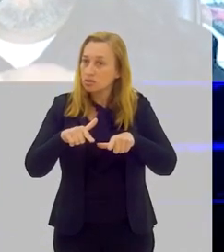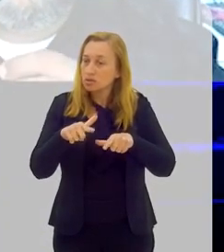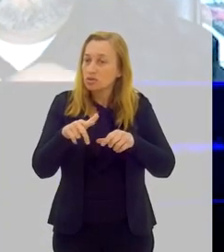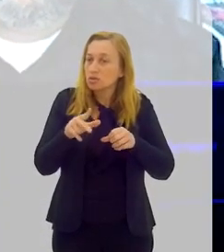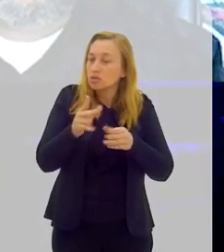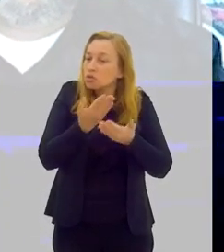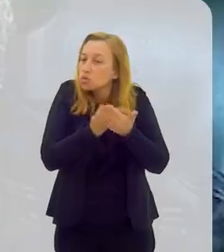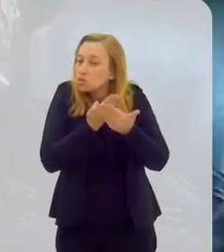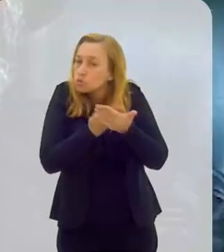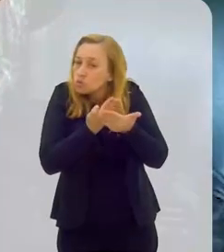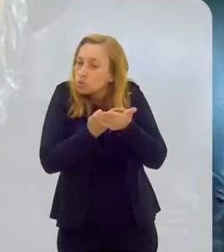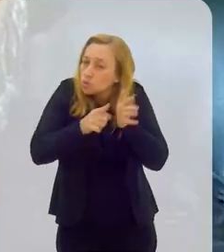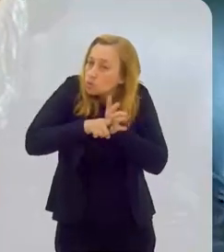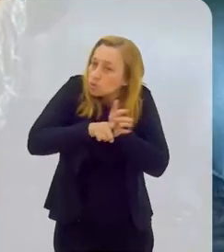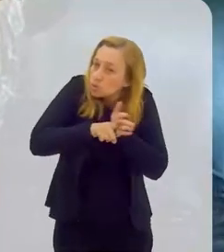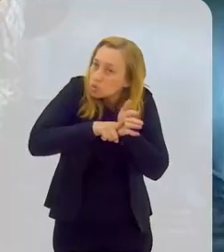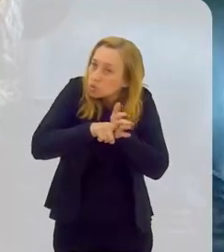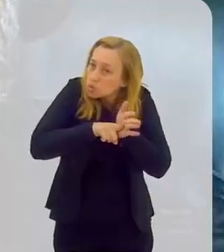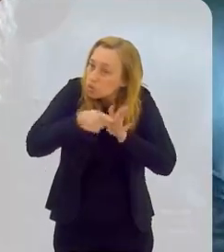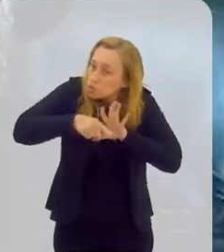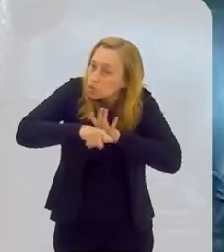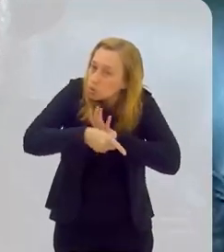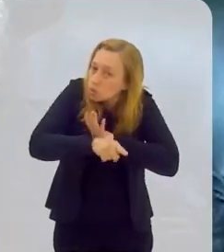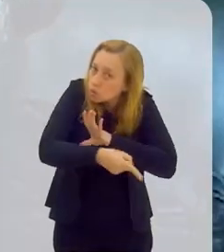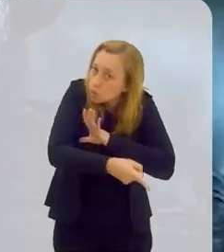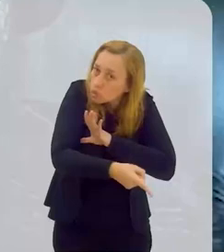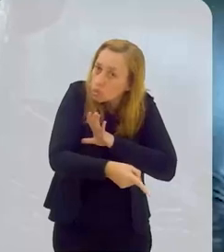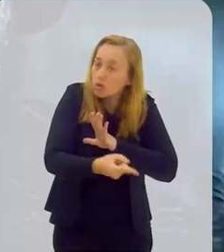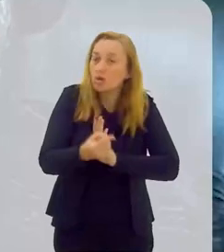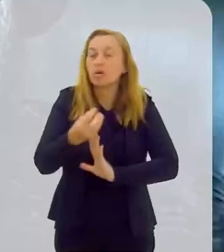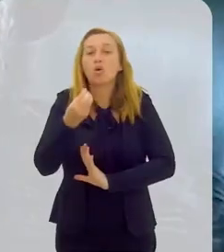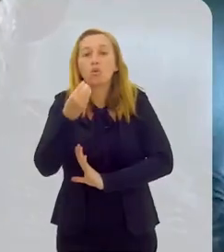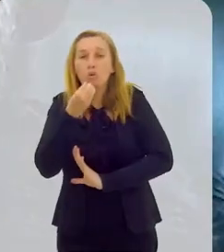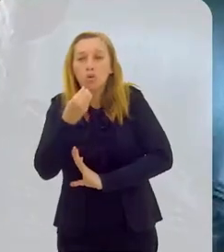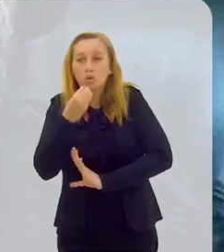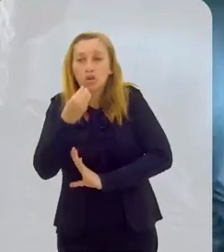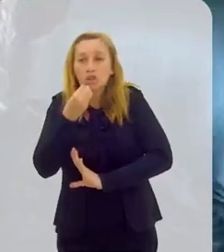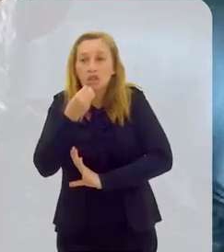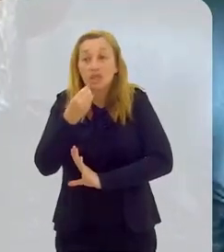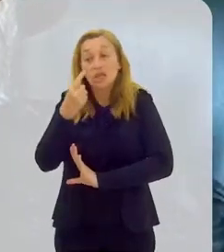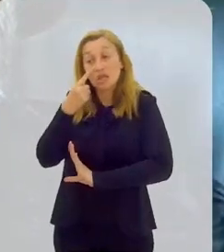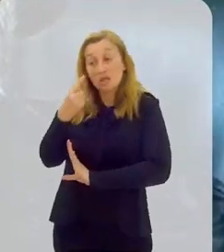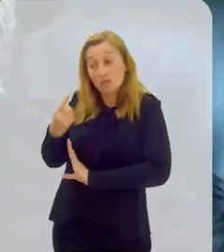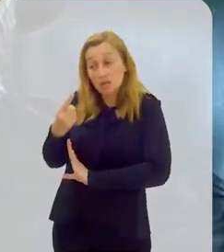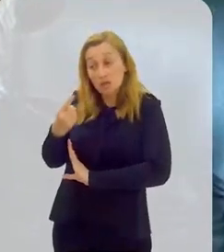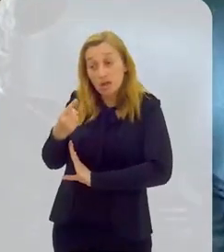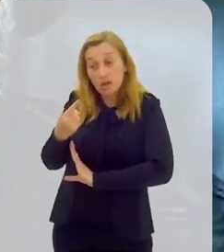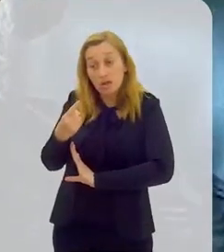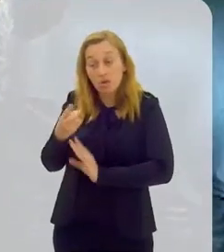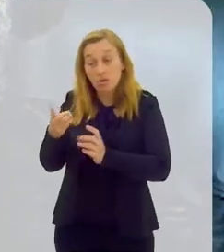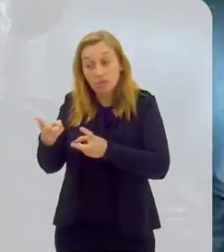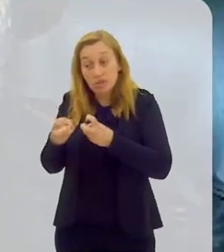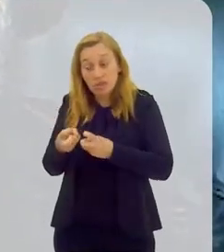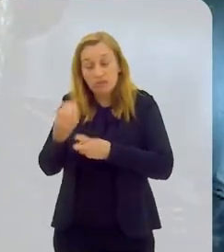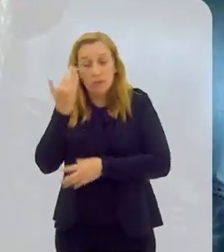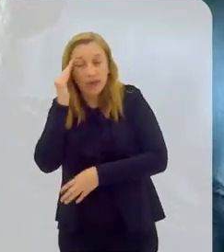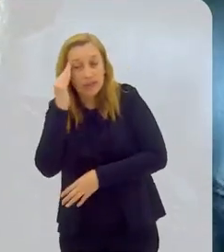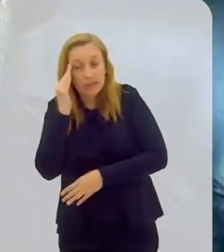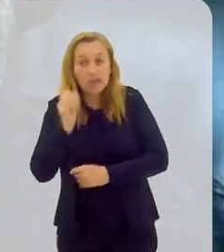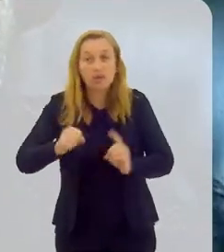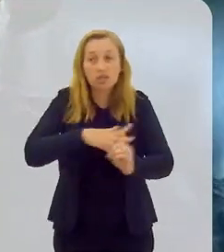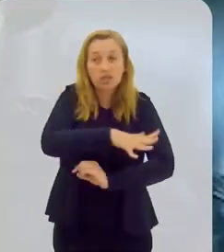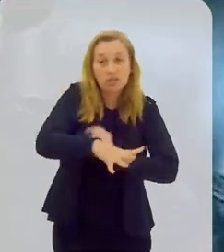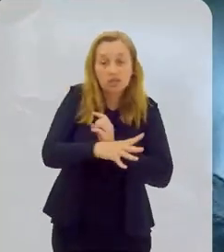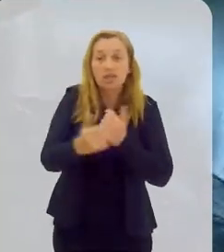colocar tudo que nós temos hoje para fora e, ao mesmo tempo, ter a quantidade de ouvido necessário para poder entender o que